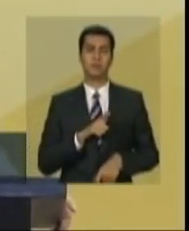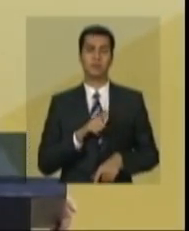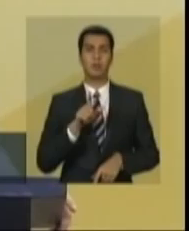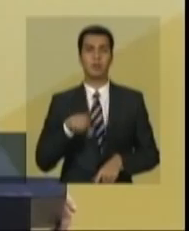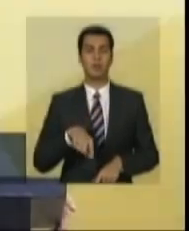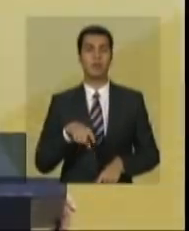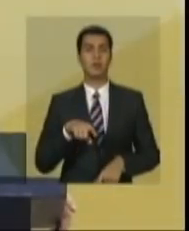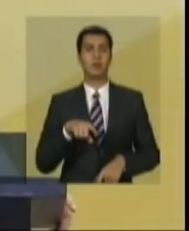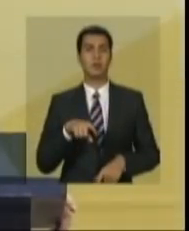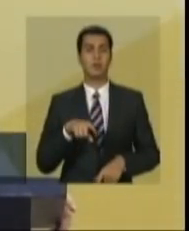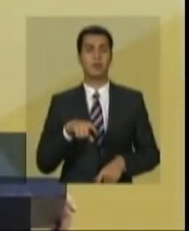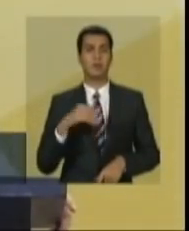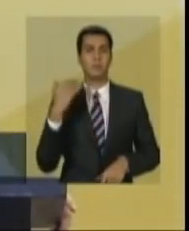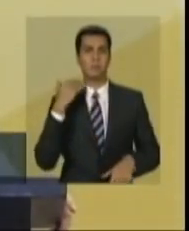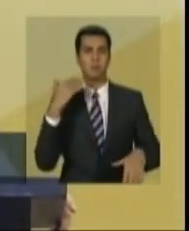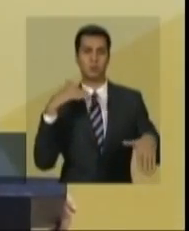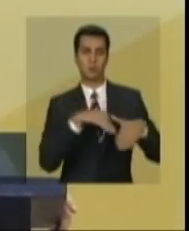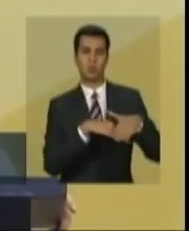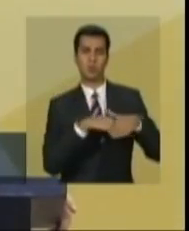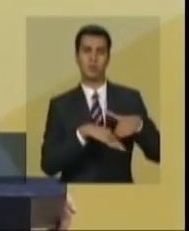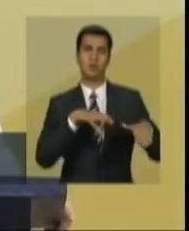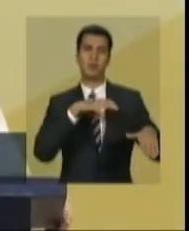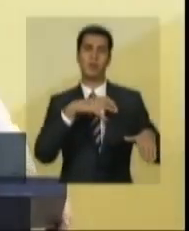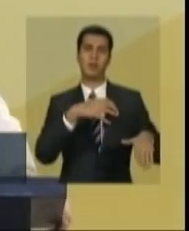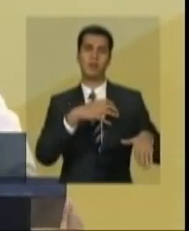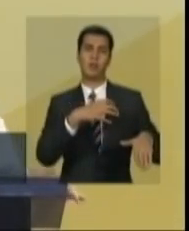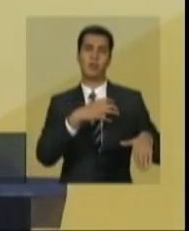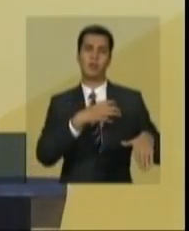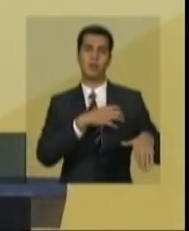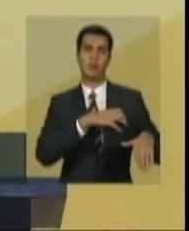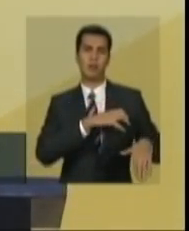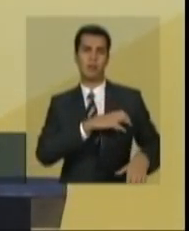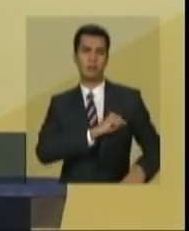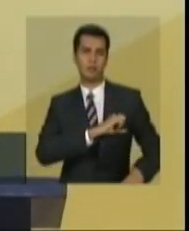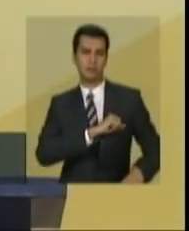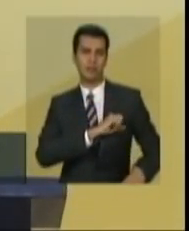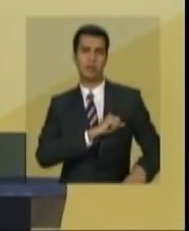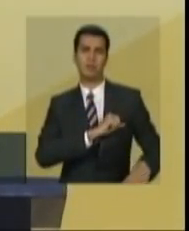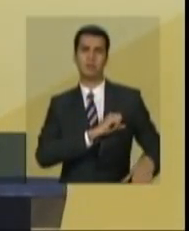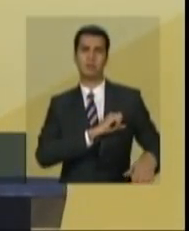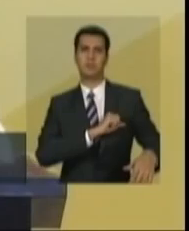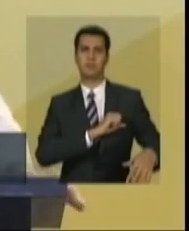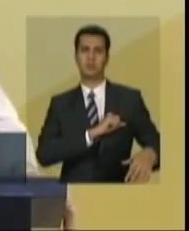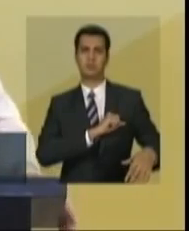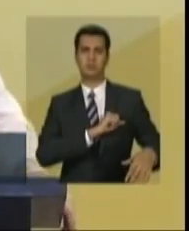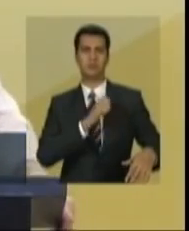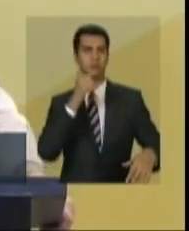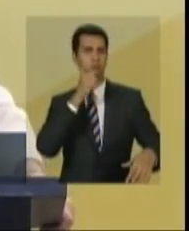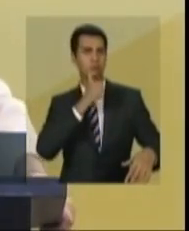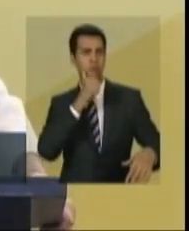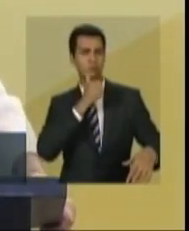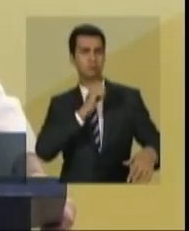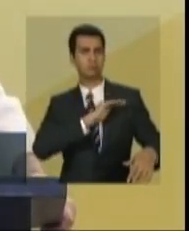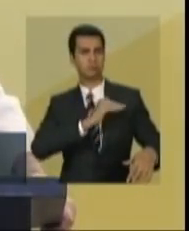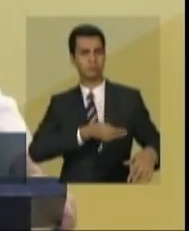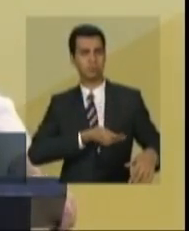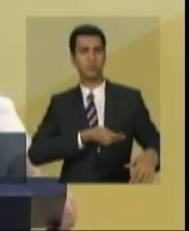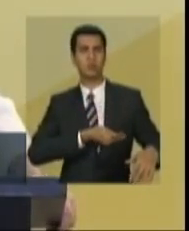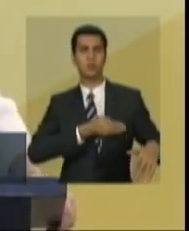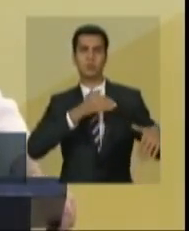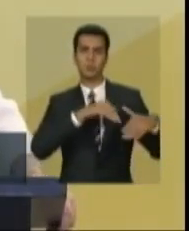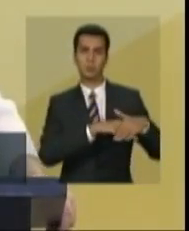de leite humano do mundo ou a realização do maior número de